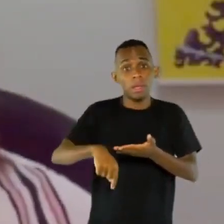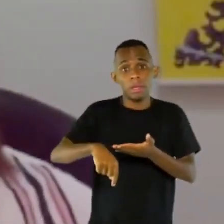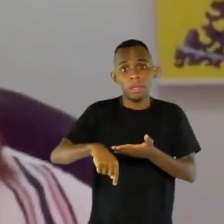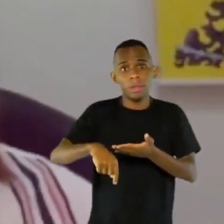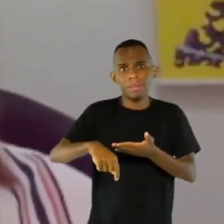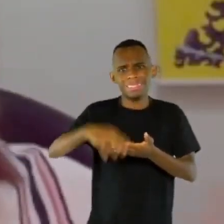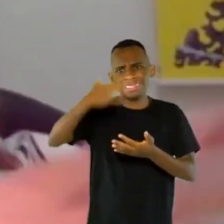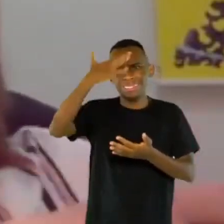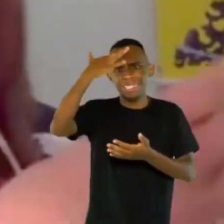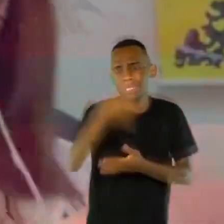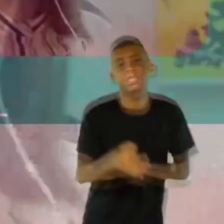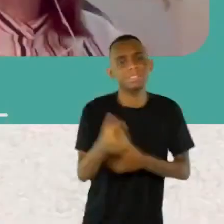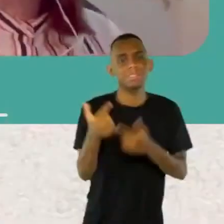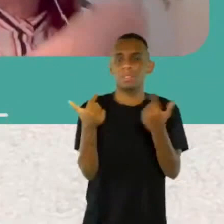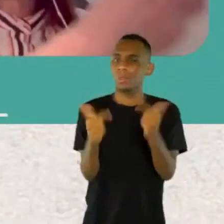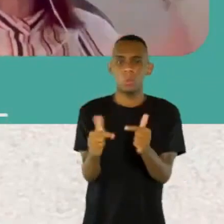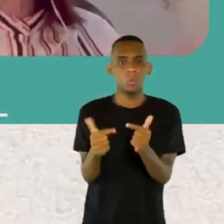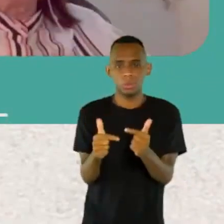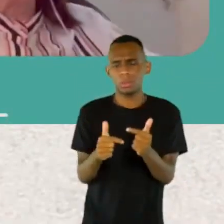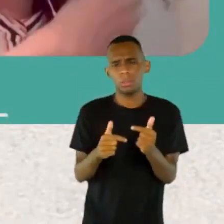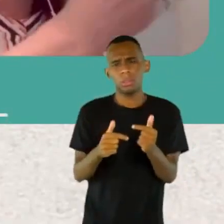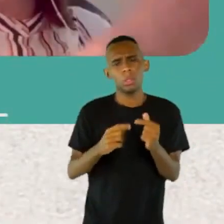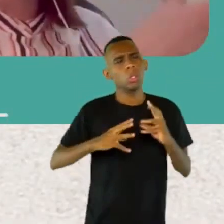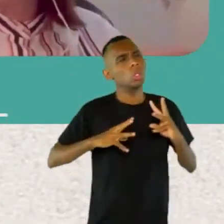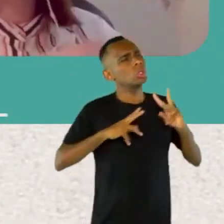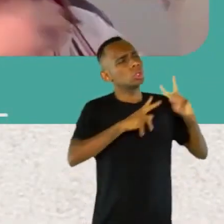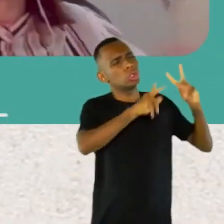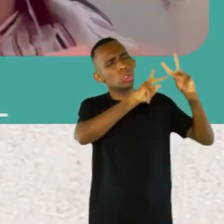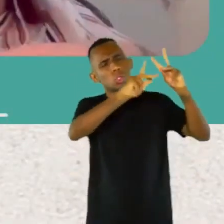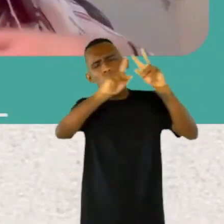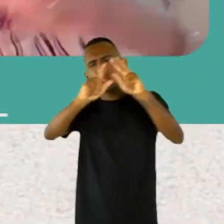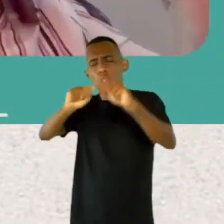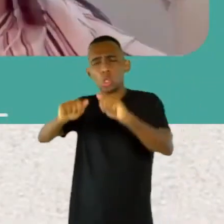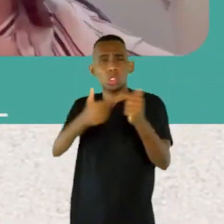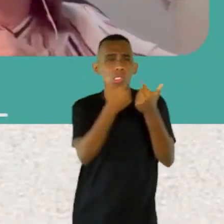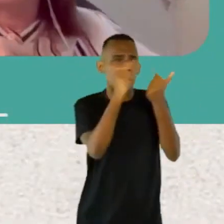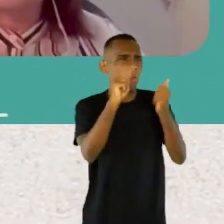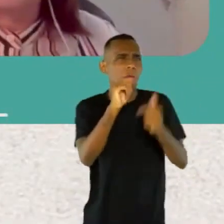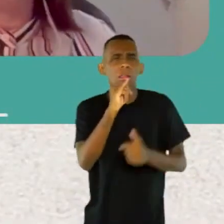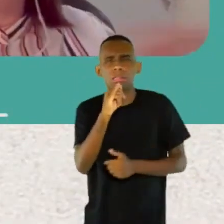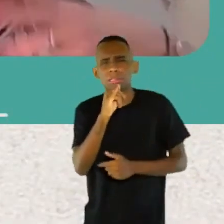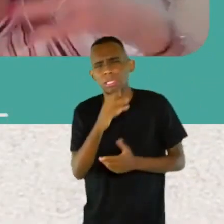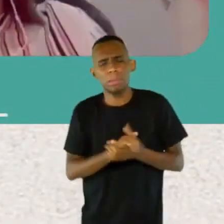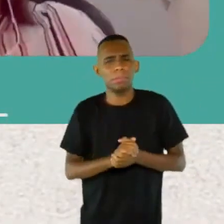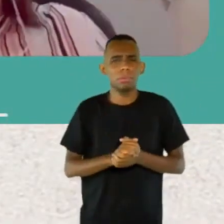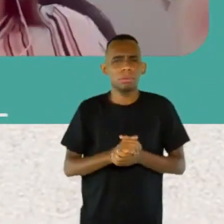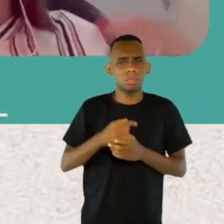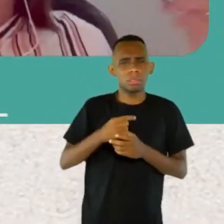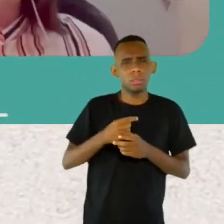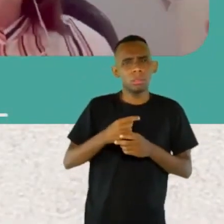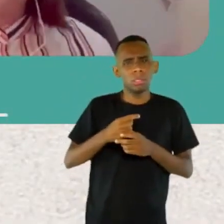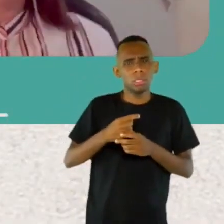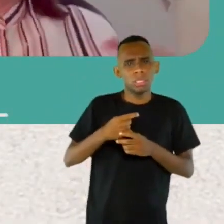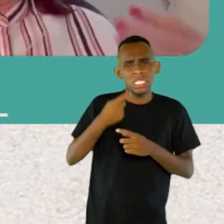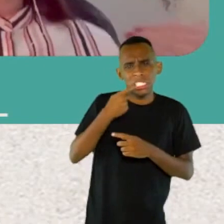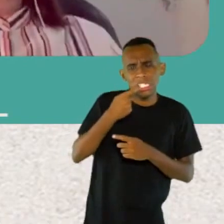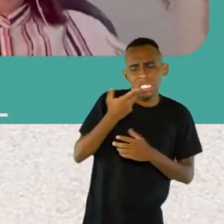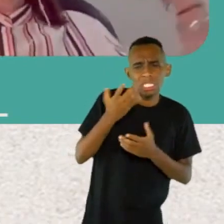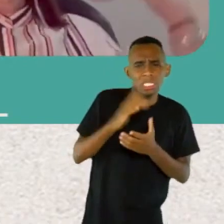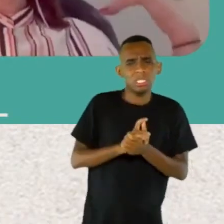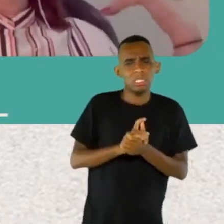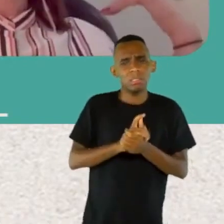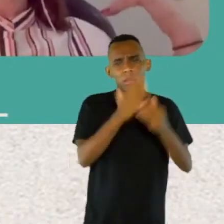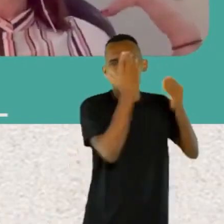incerteza, né? Todas as outras profissões, se você é dentista, se você é ferreiro, se você é bibliotecário, não interessa, a